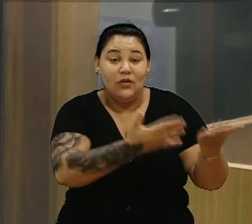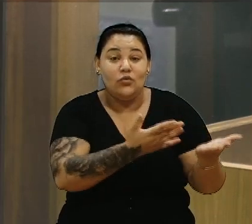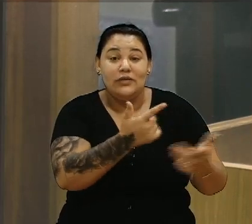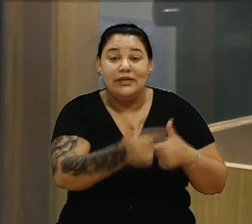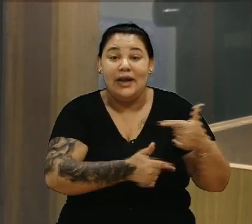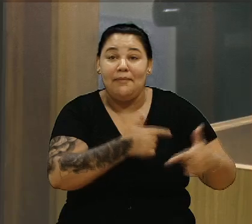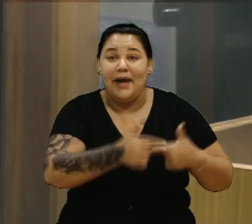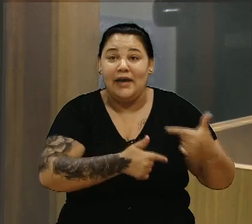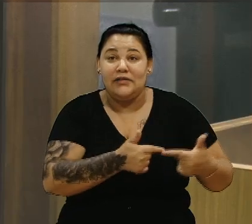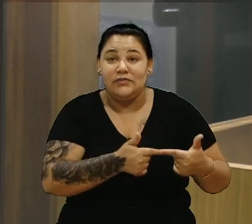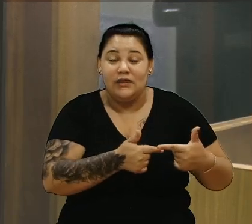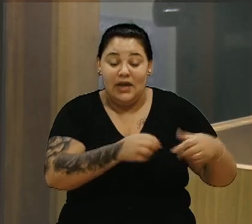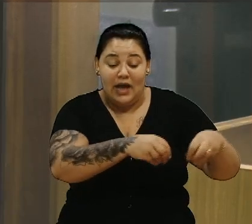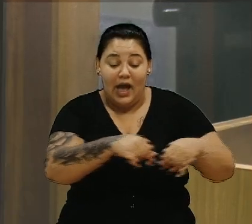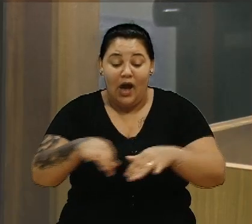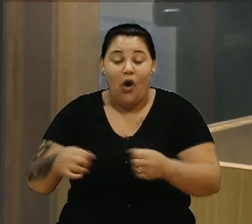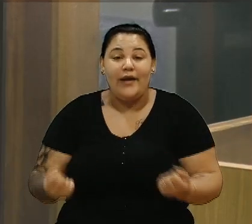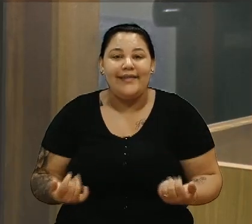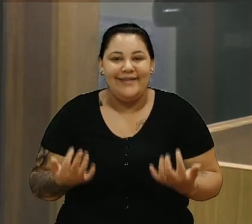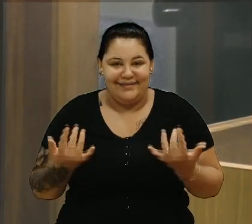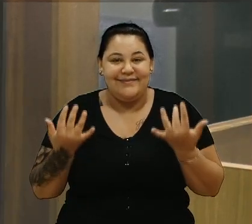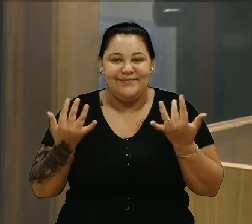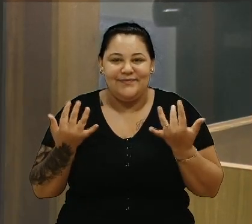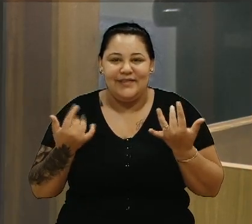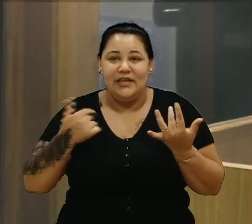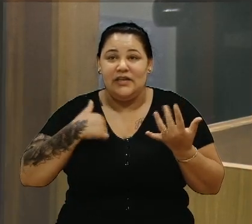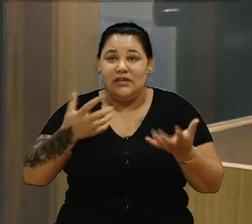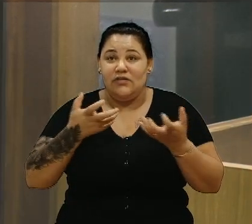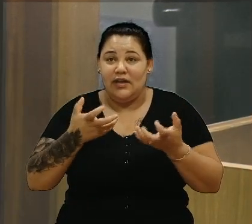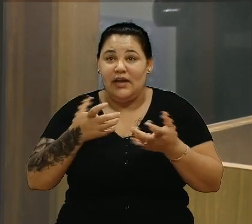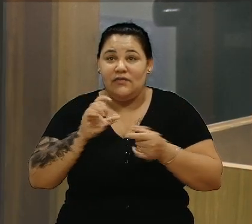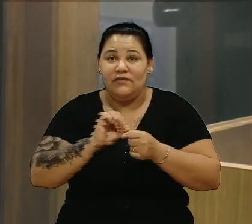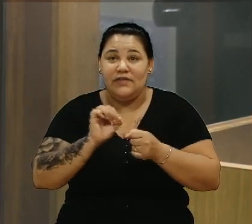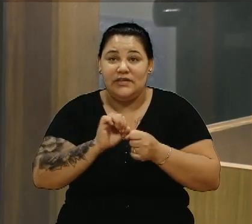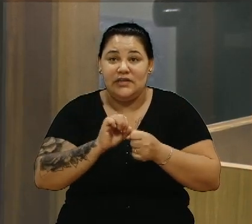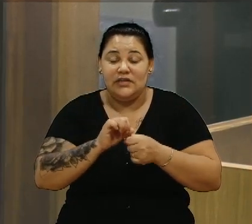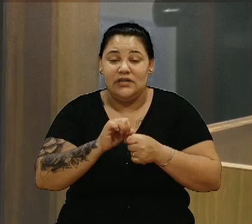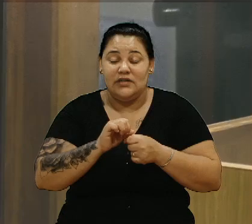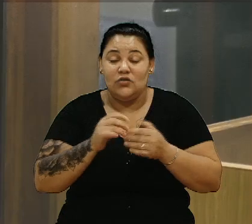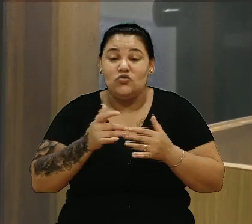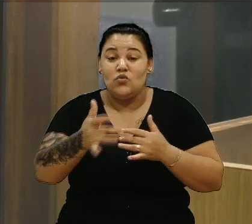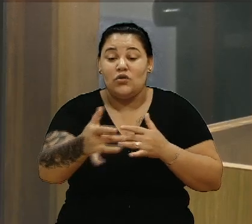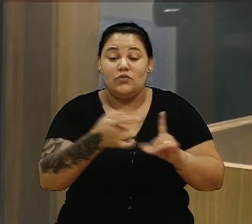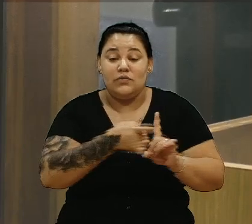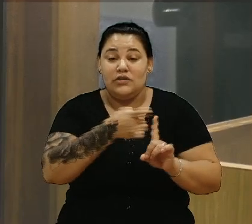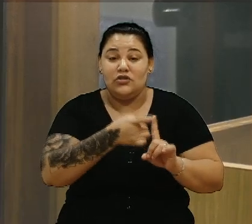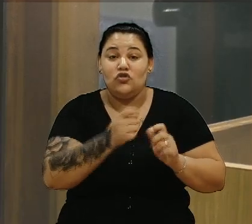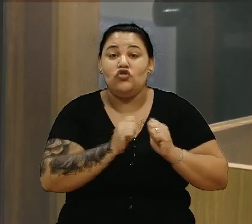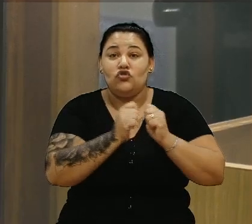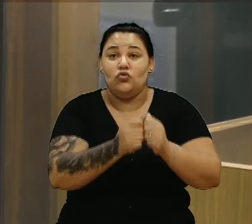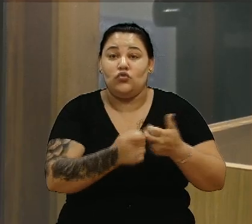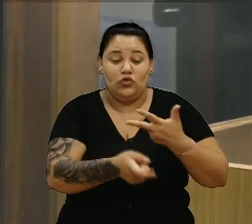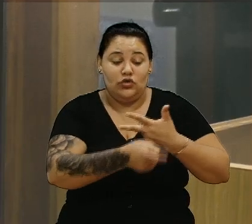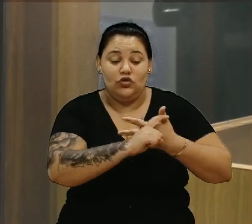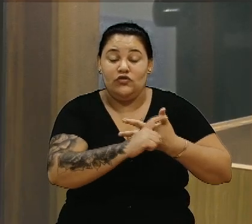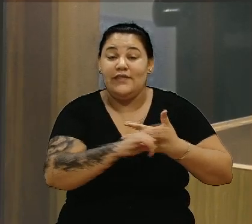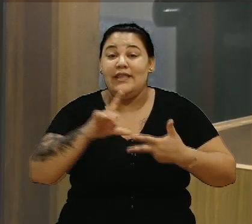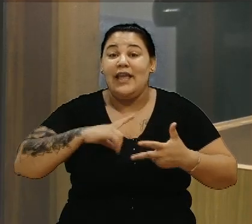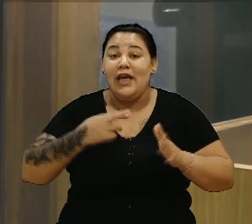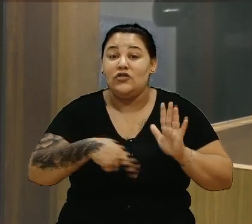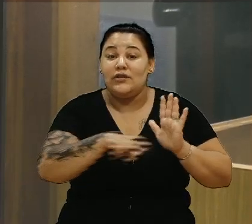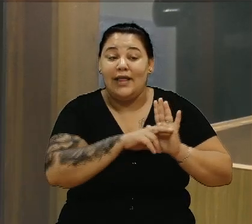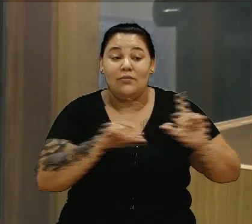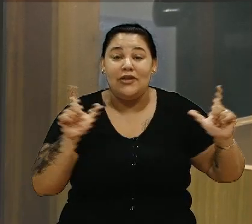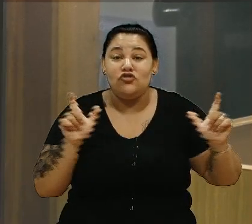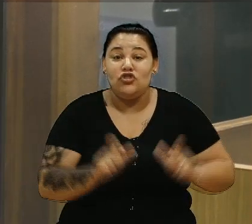a horta social urbana. Assim, pretendo fazer nos próximos meses, junto com o Executivo, trazer resultados para diminuir os últimos dados